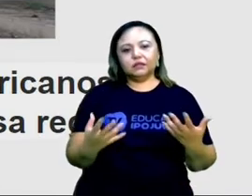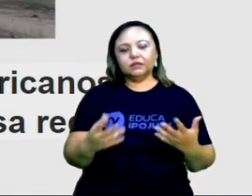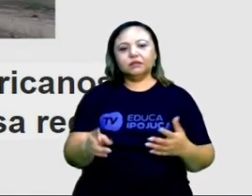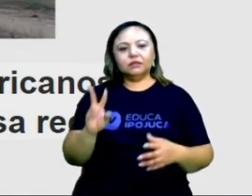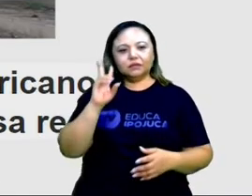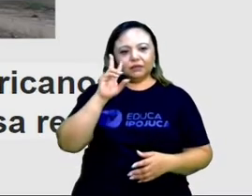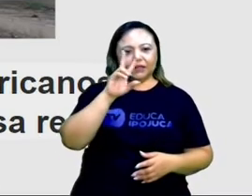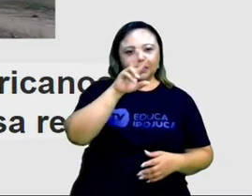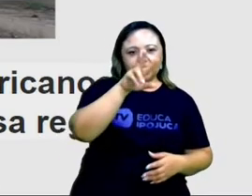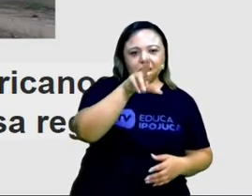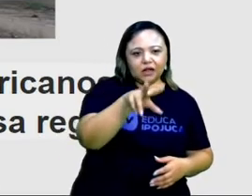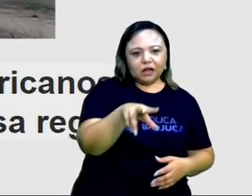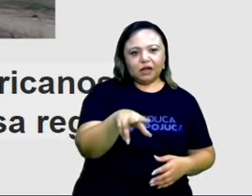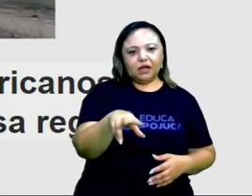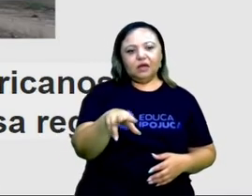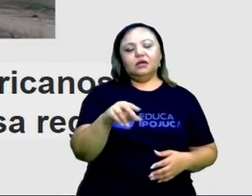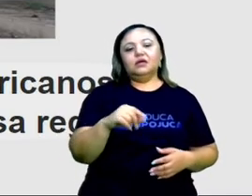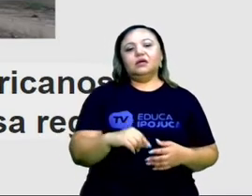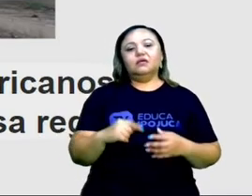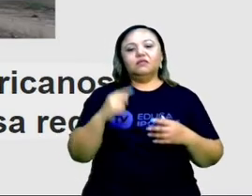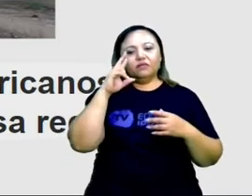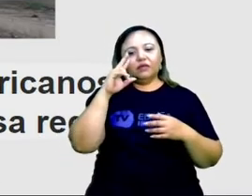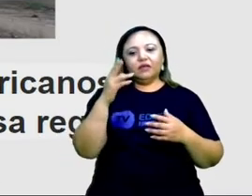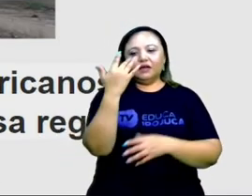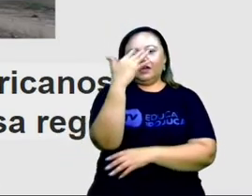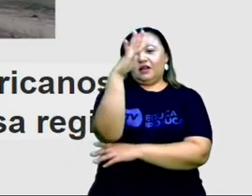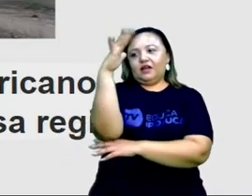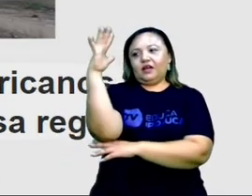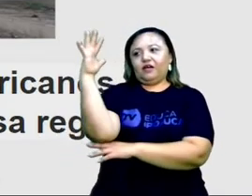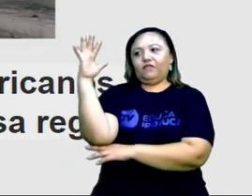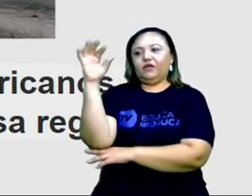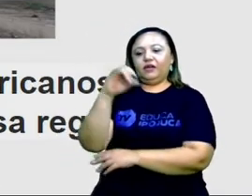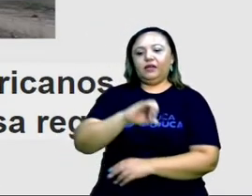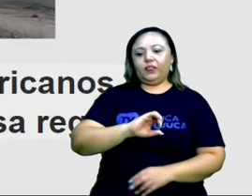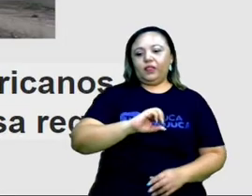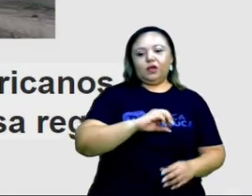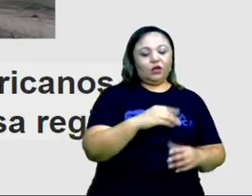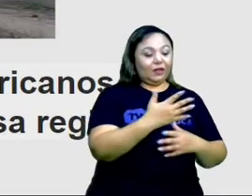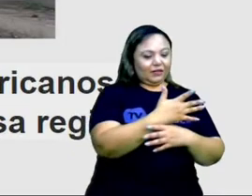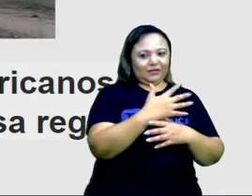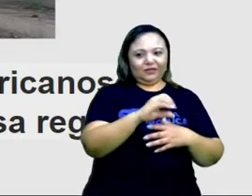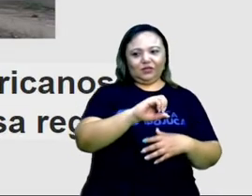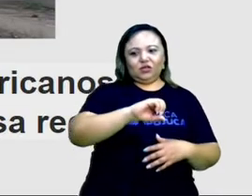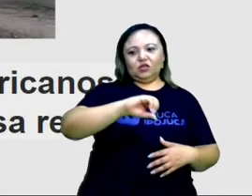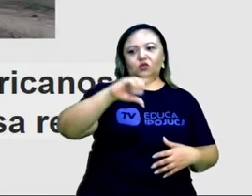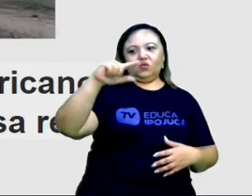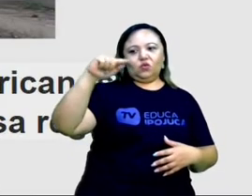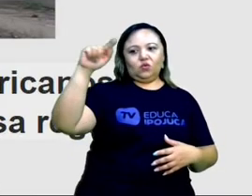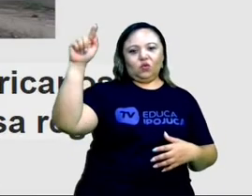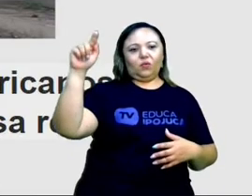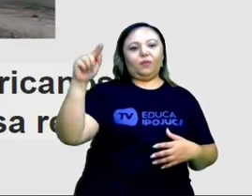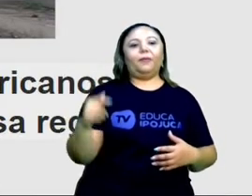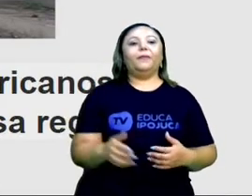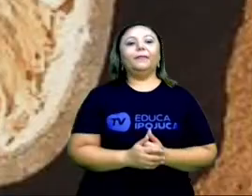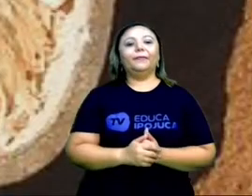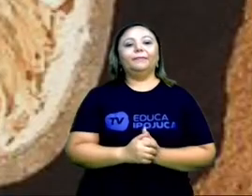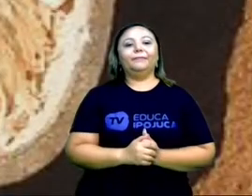do Baobá, em Nossa Senhora do Ó, e dá aquele abraço coletivo.